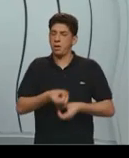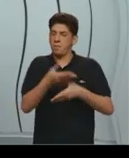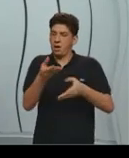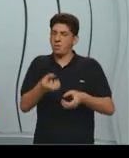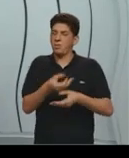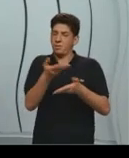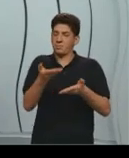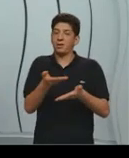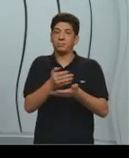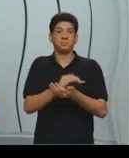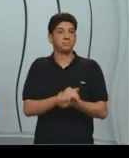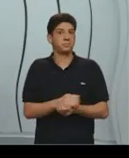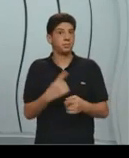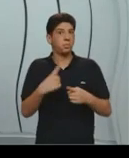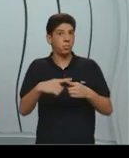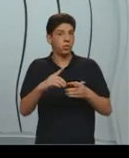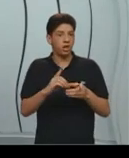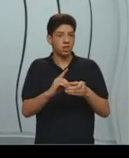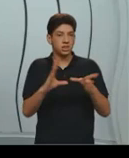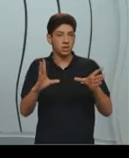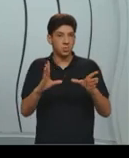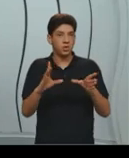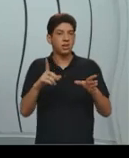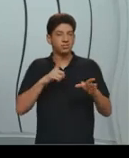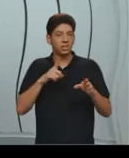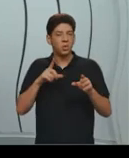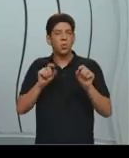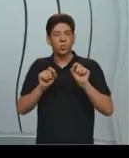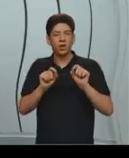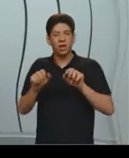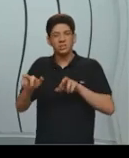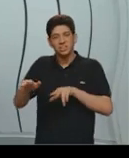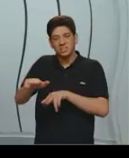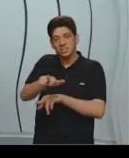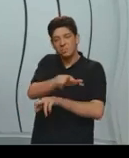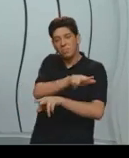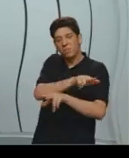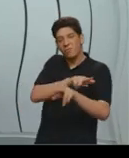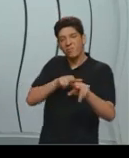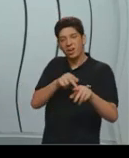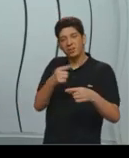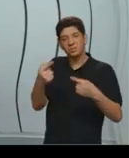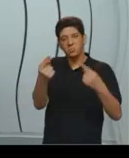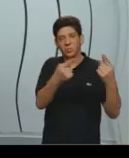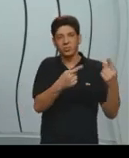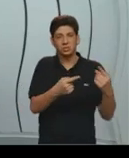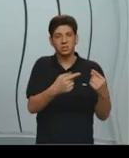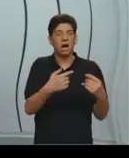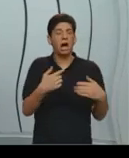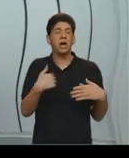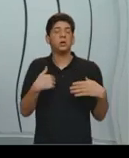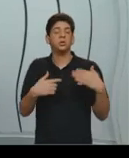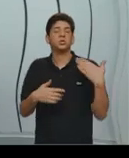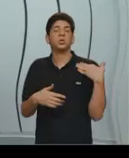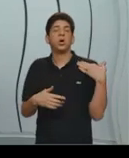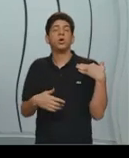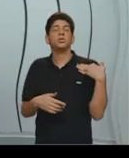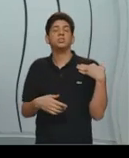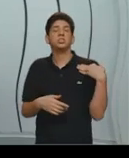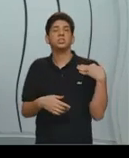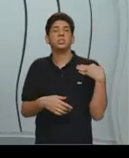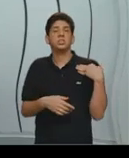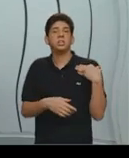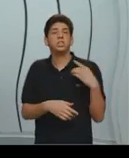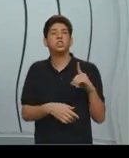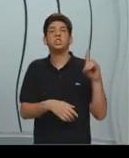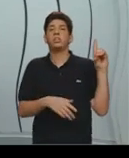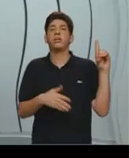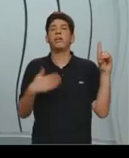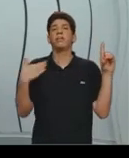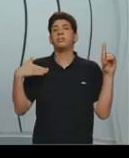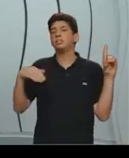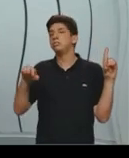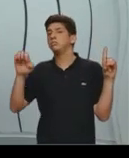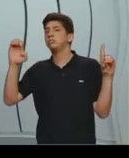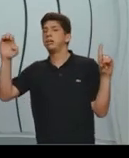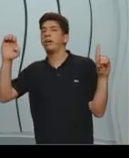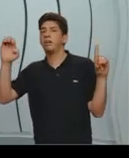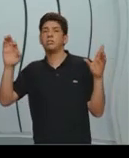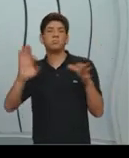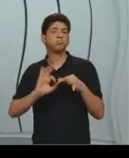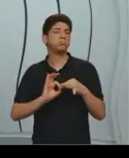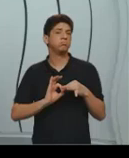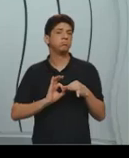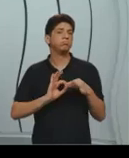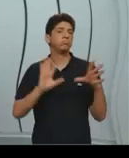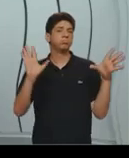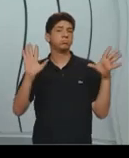democracia, o pluralismo político está nisso, né? Independente se eu sou de esquerda ou de direita, independente da minha posição, eu tenho que ter esse lugar e me permitir escutar o outro,